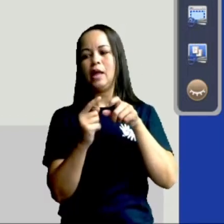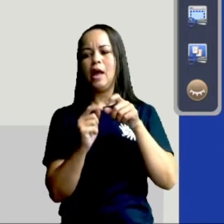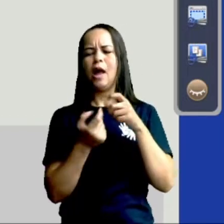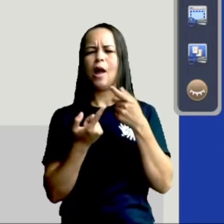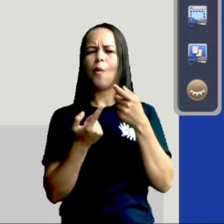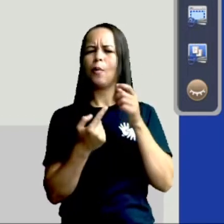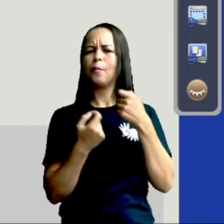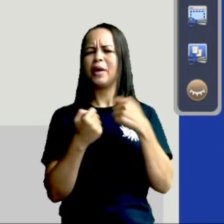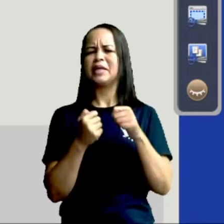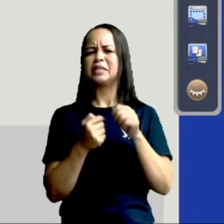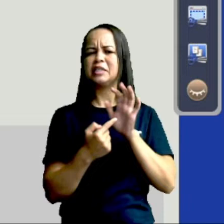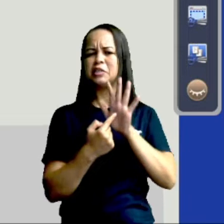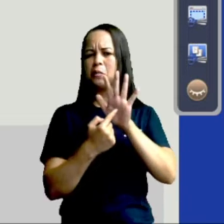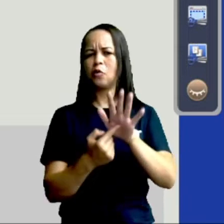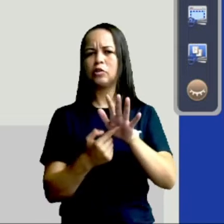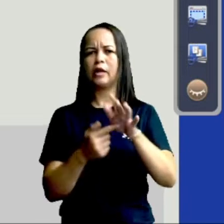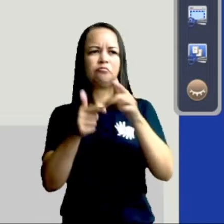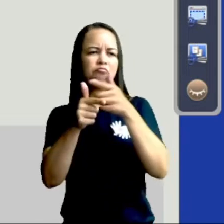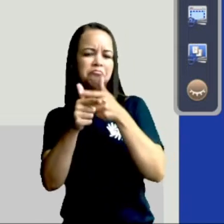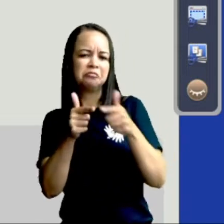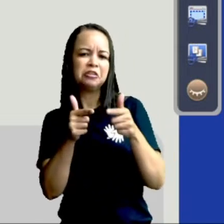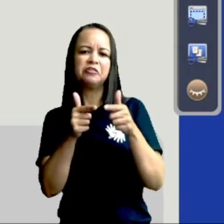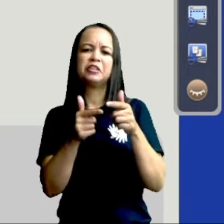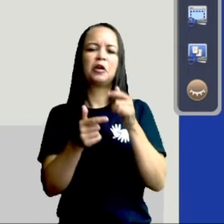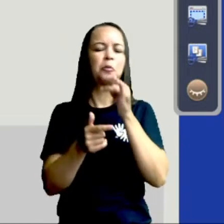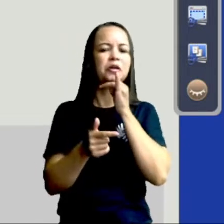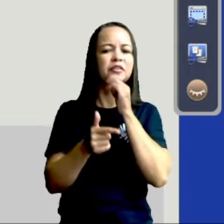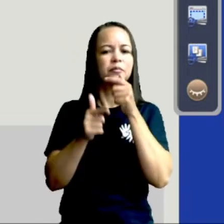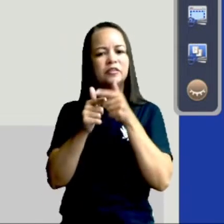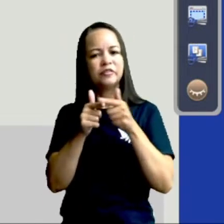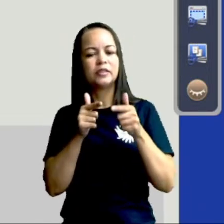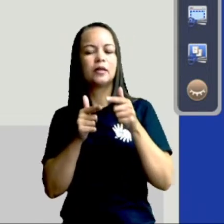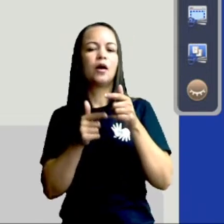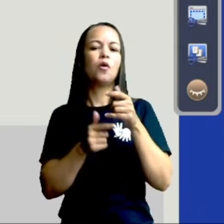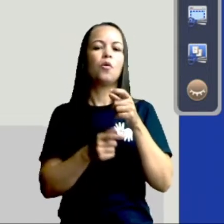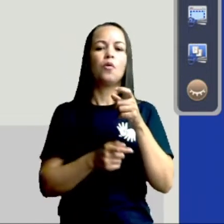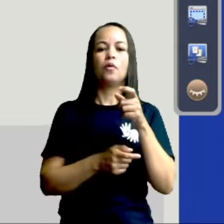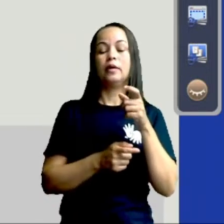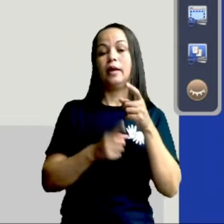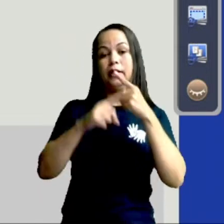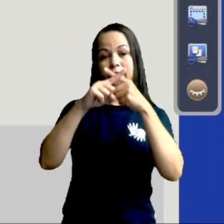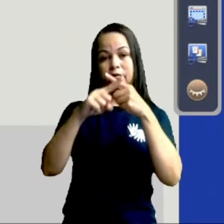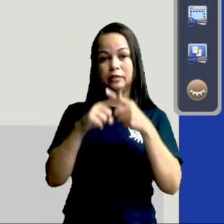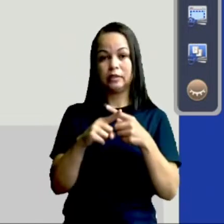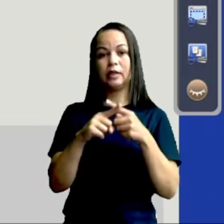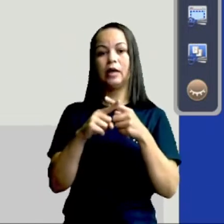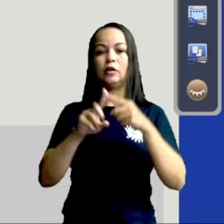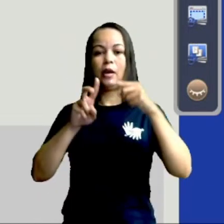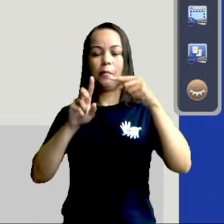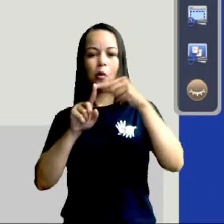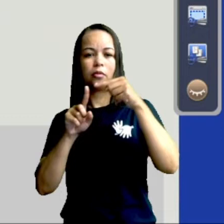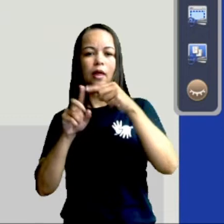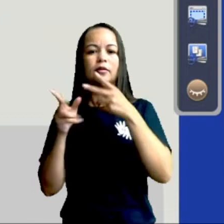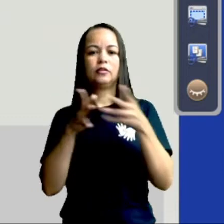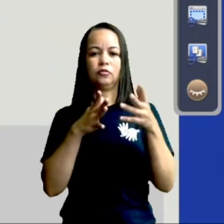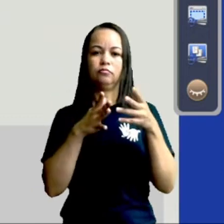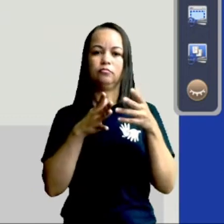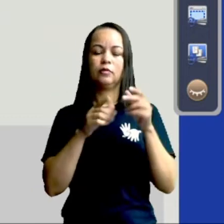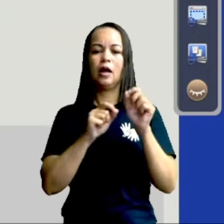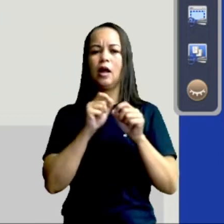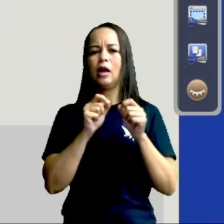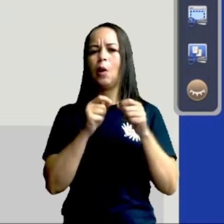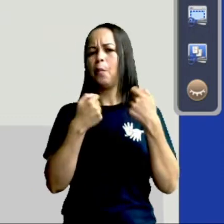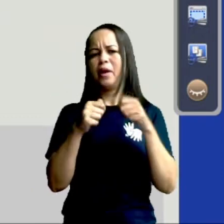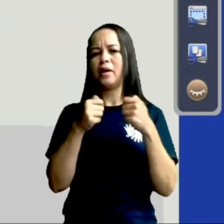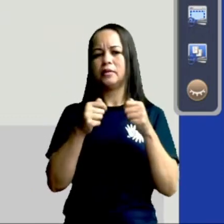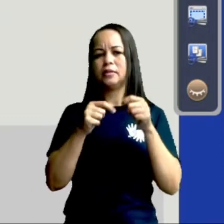precisa escrever ele, nem na divisão, nem na multiplicação, nem na potência, né, quando ele for expoente. Então, não tem nada escrito, é porque o